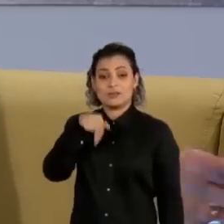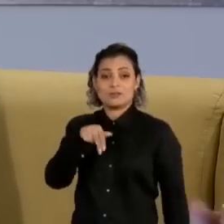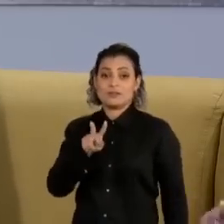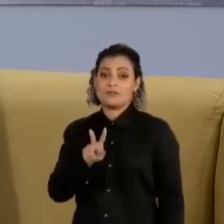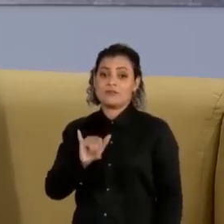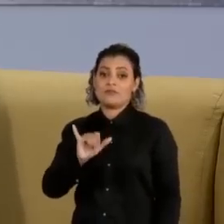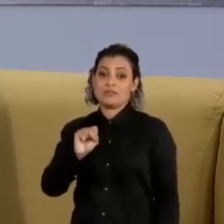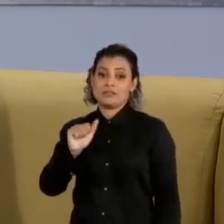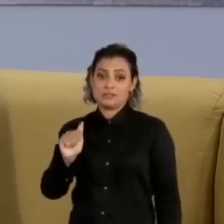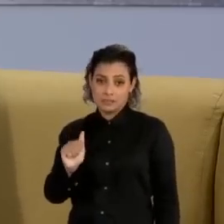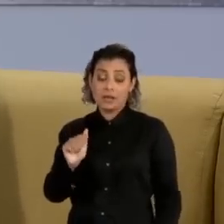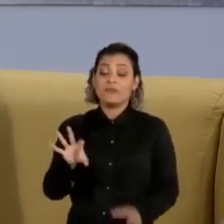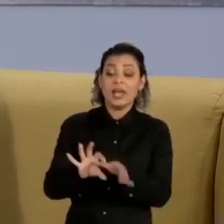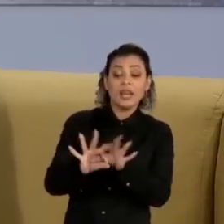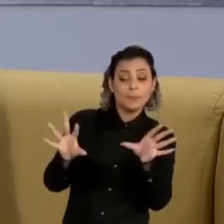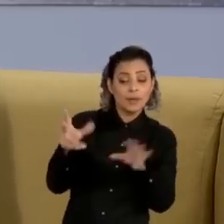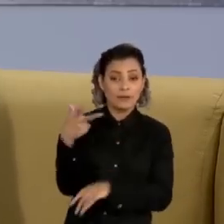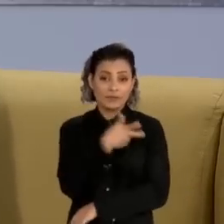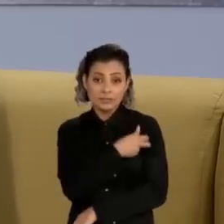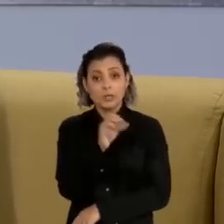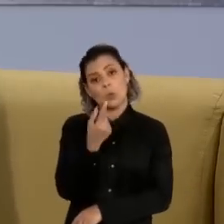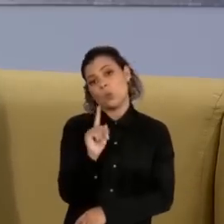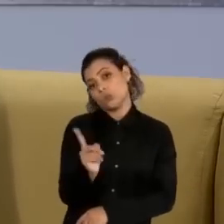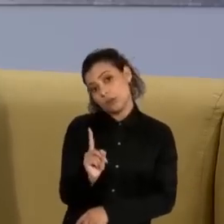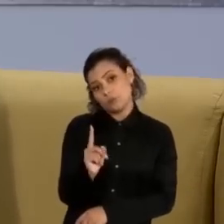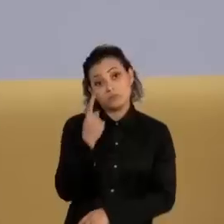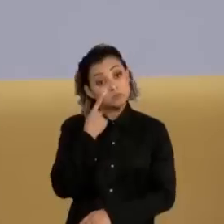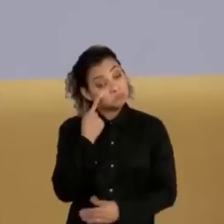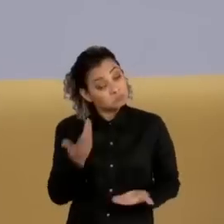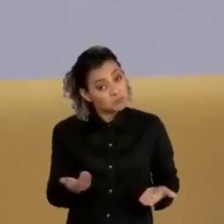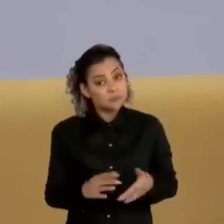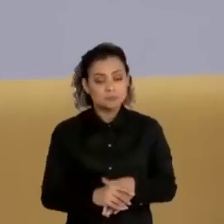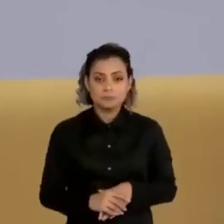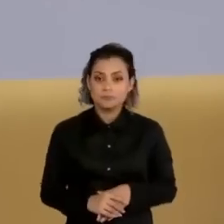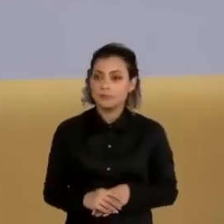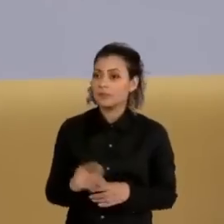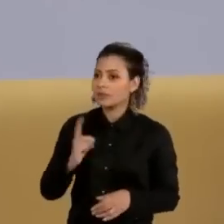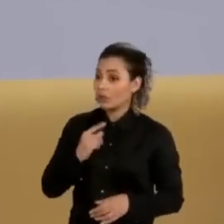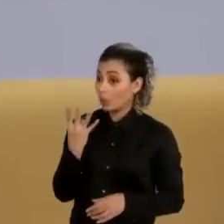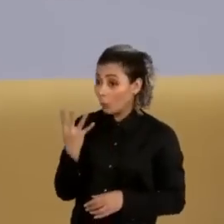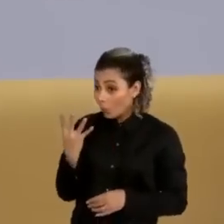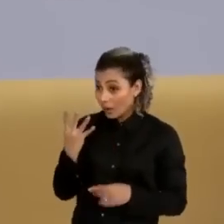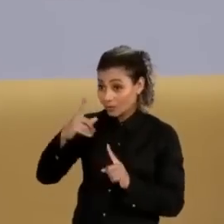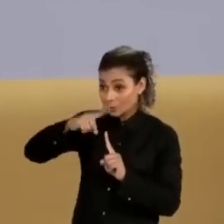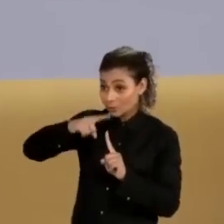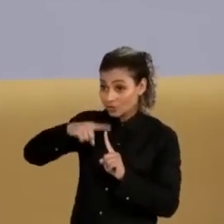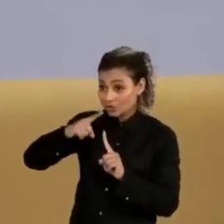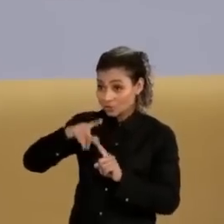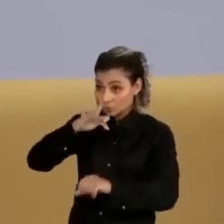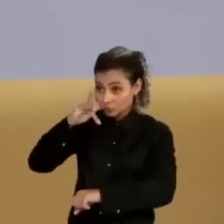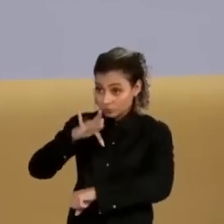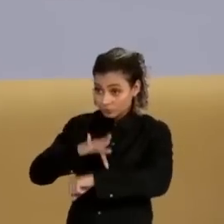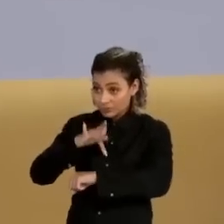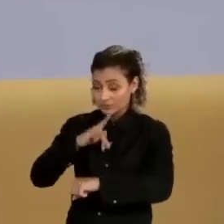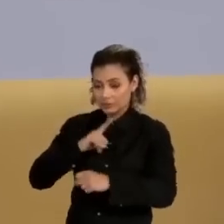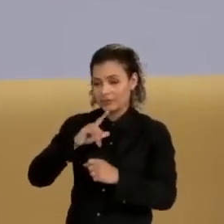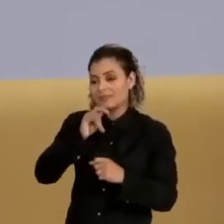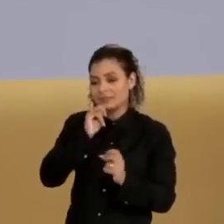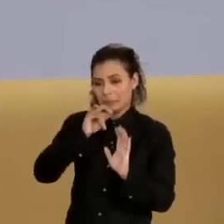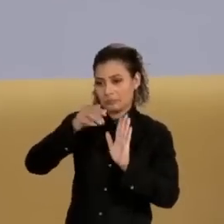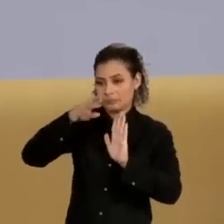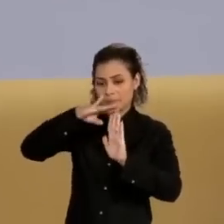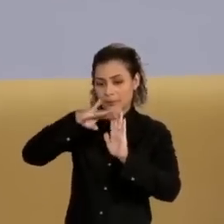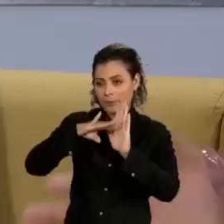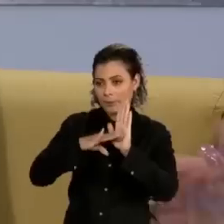quem vai liberar ou não o seu uso para mais amplo. E são 4 tipos de vírus que podem ser